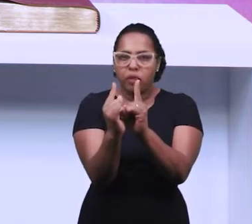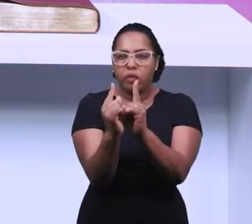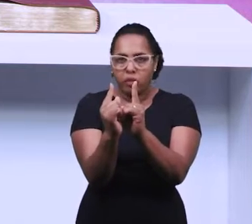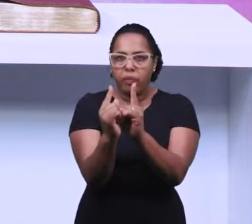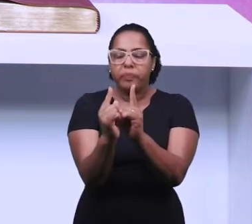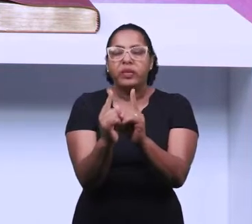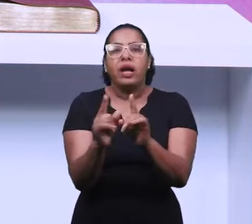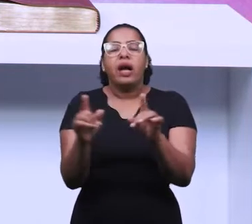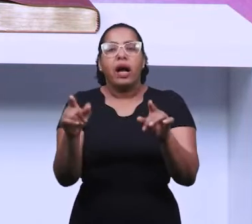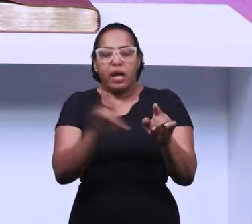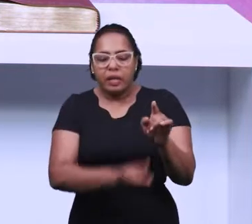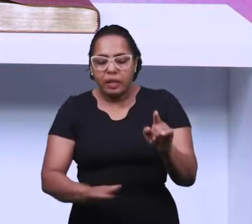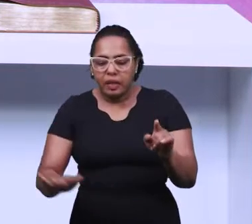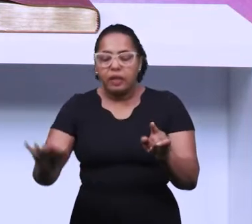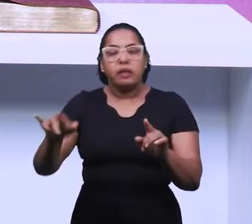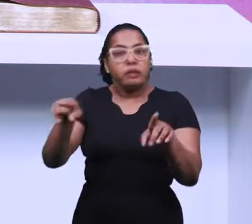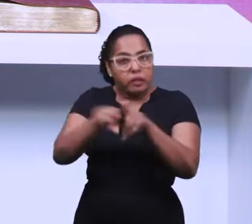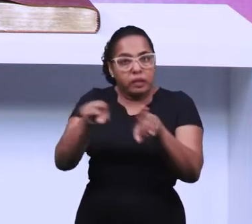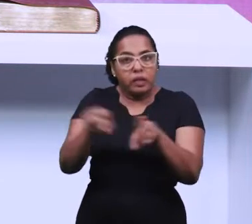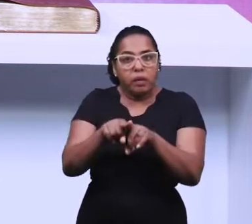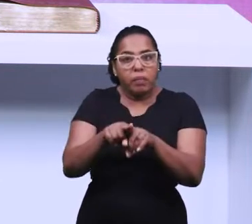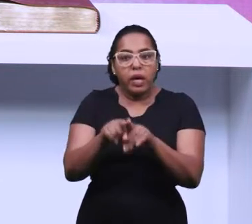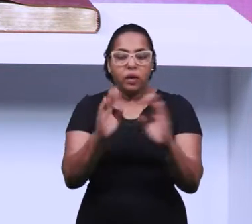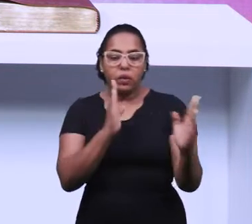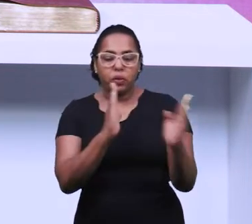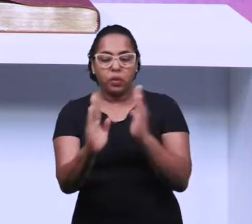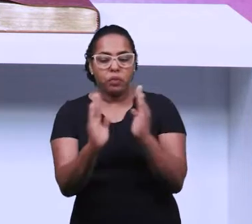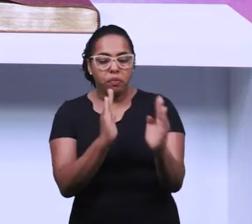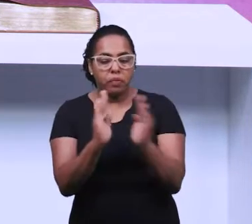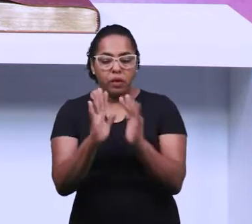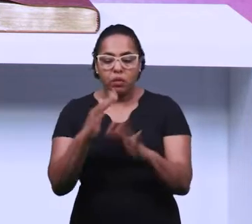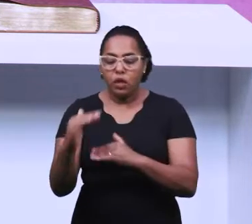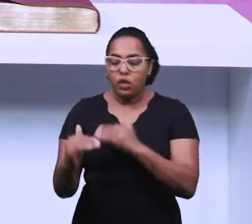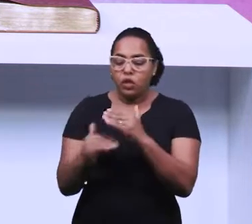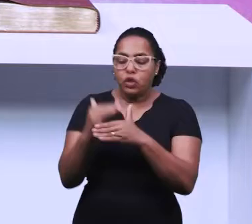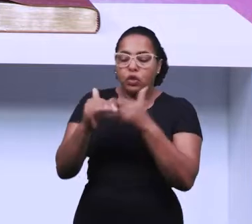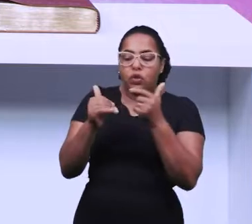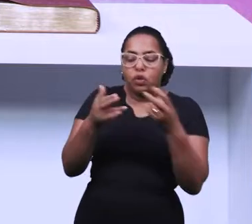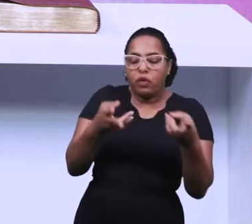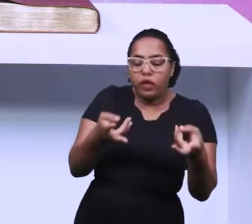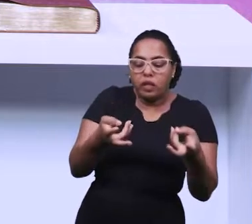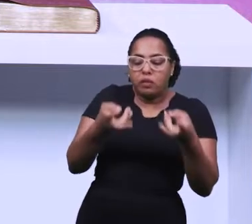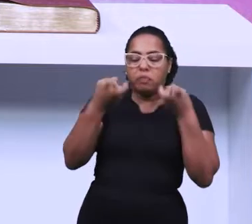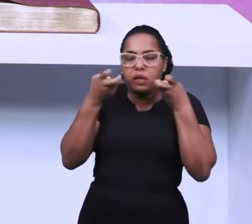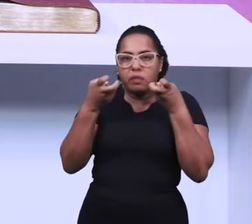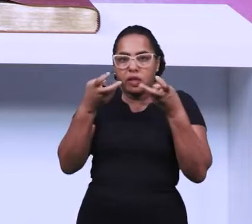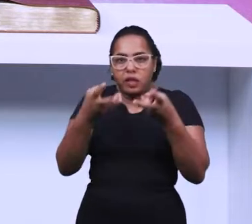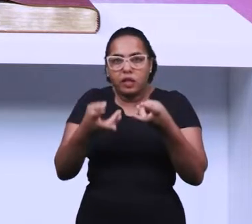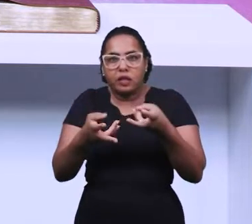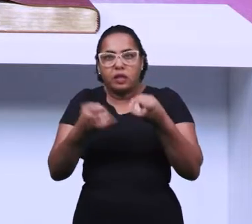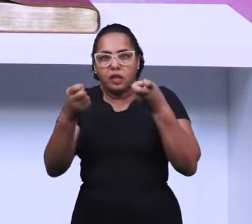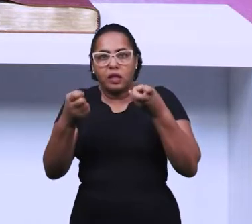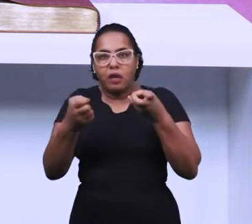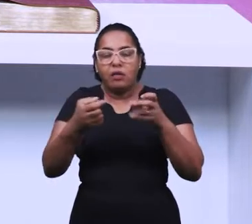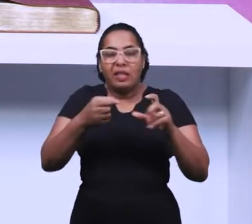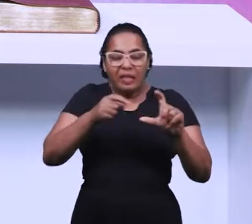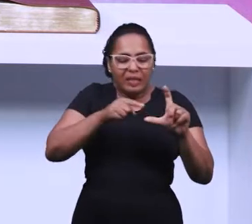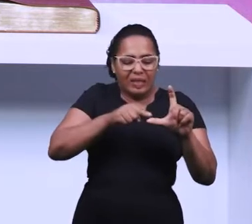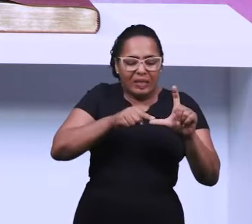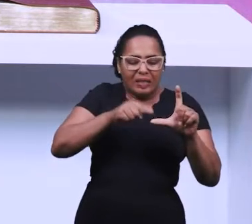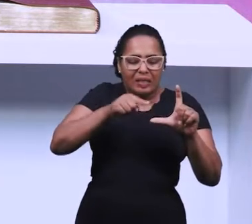crianças também ainda estão desenvolvendo uma capacidade de percepção da afinação,